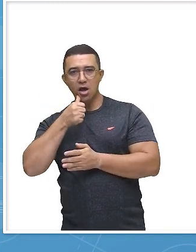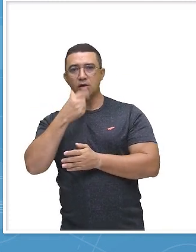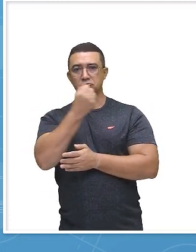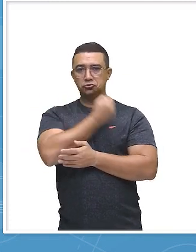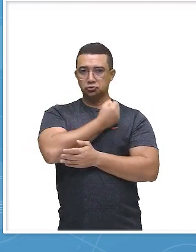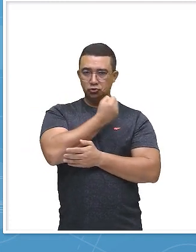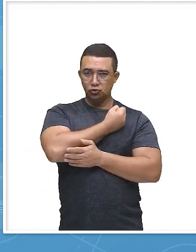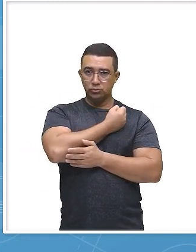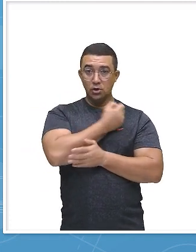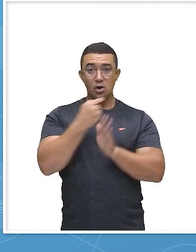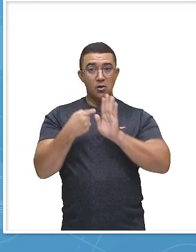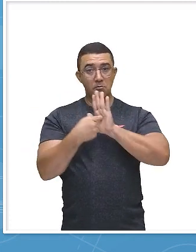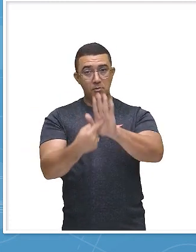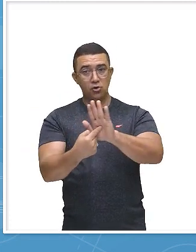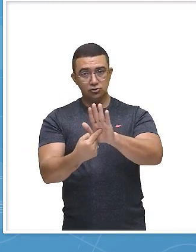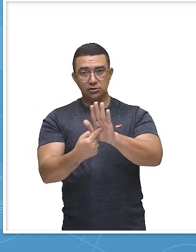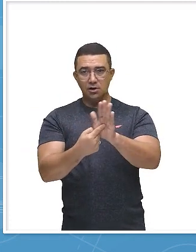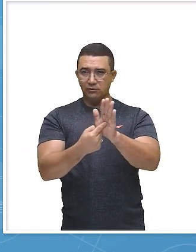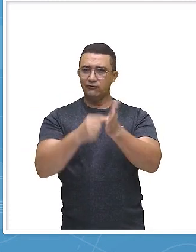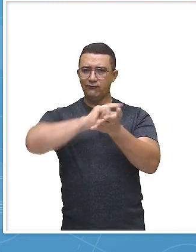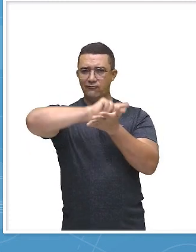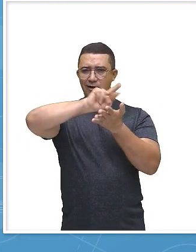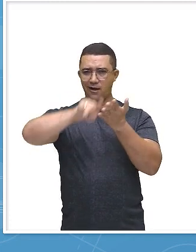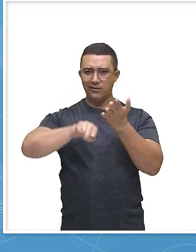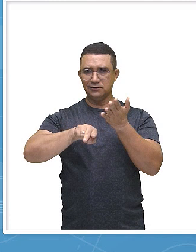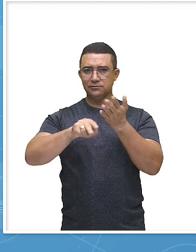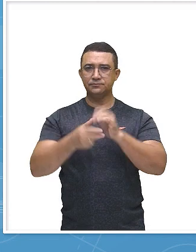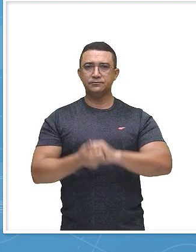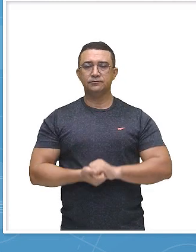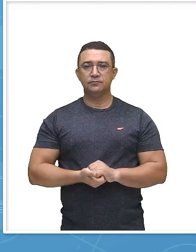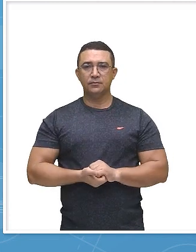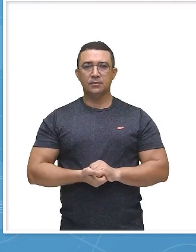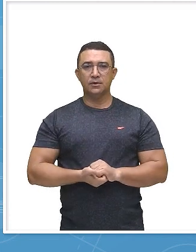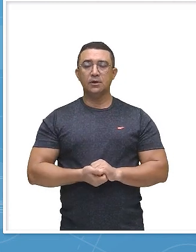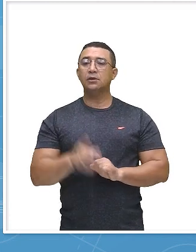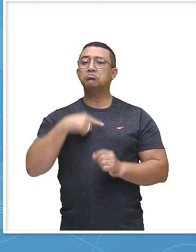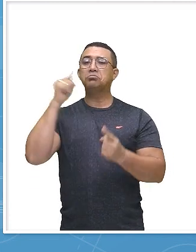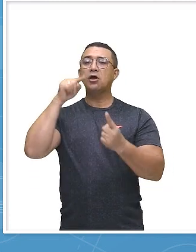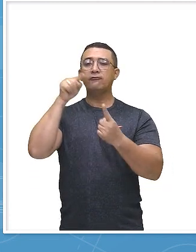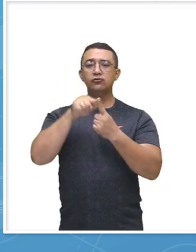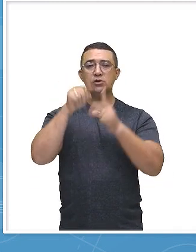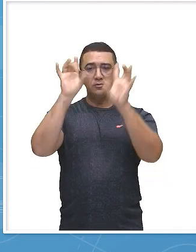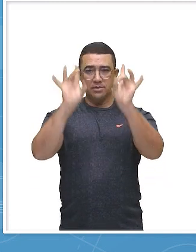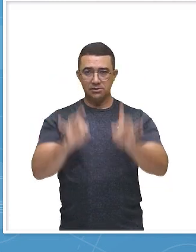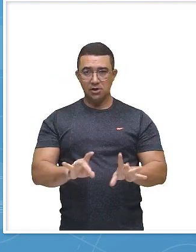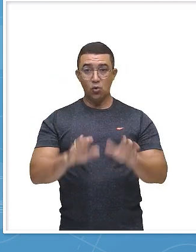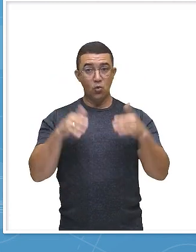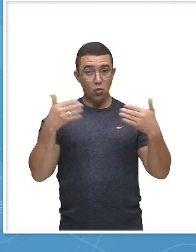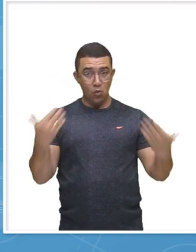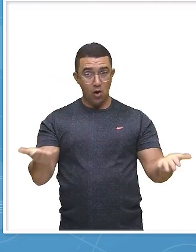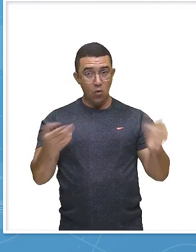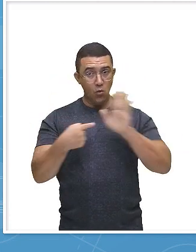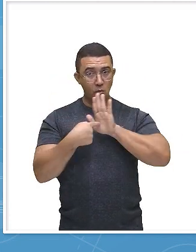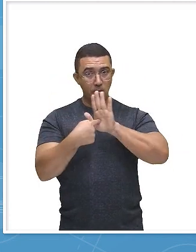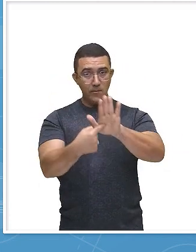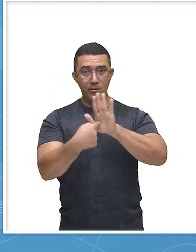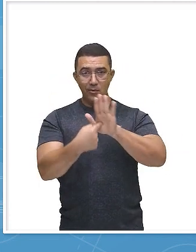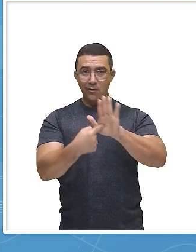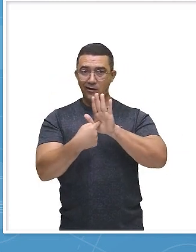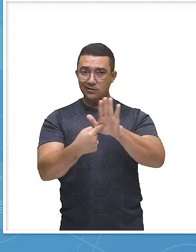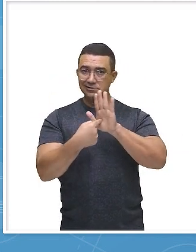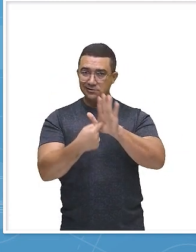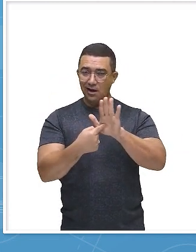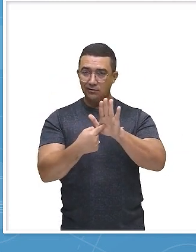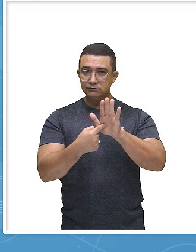para mostrar um aí entre os vários. E ele tem uma função especial que é indicar,